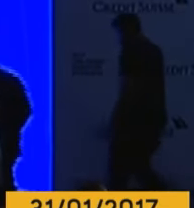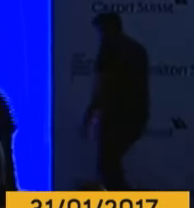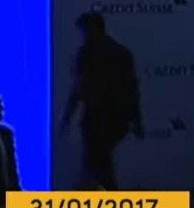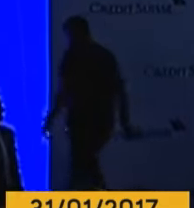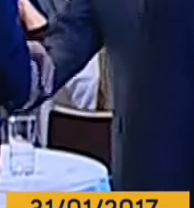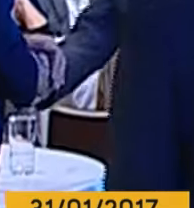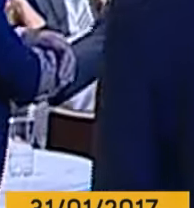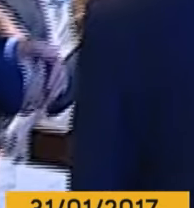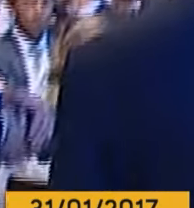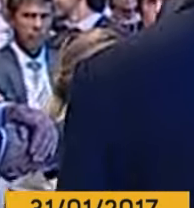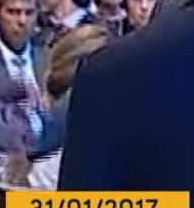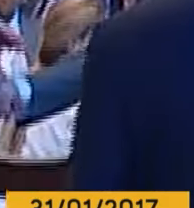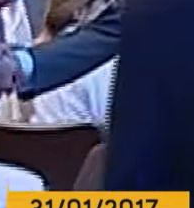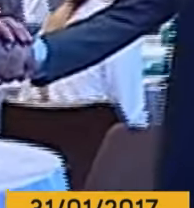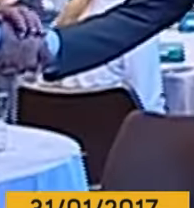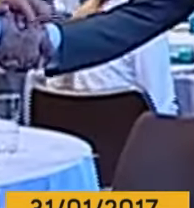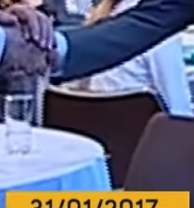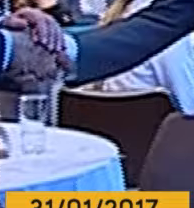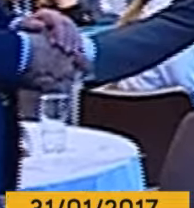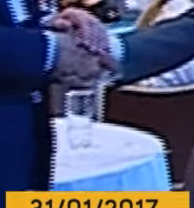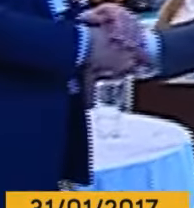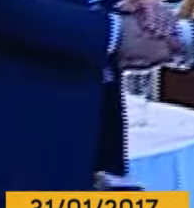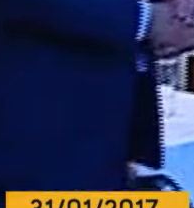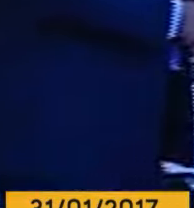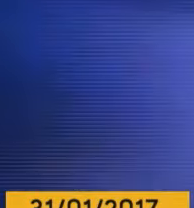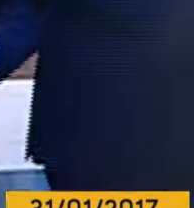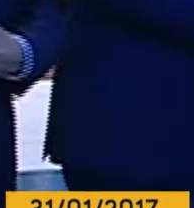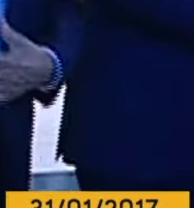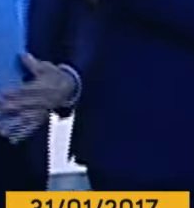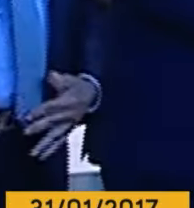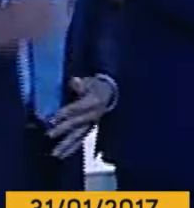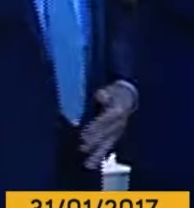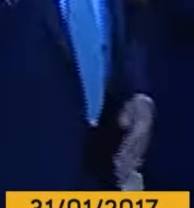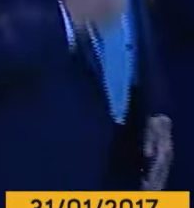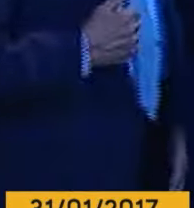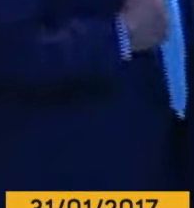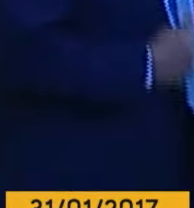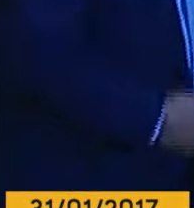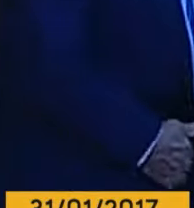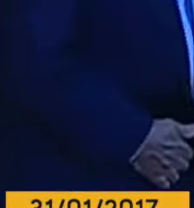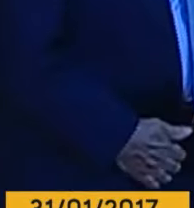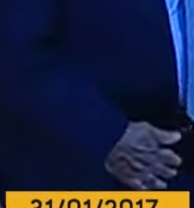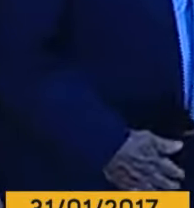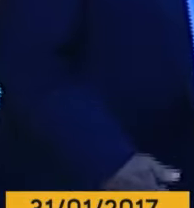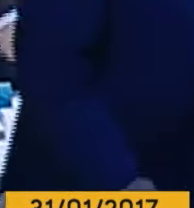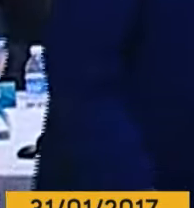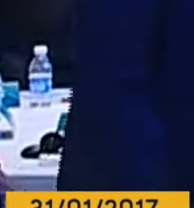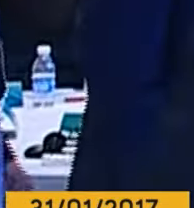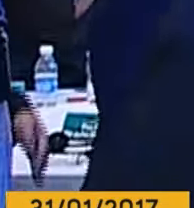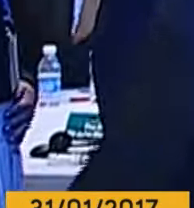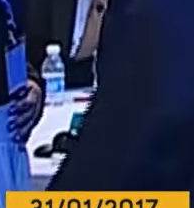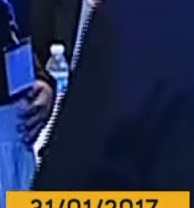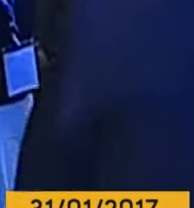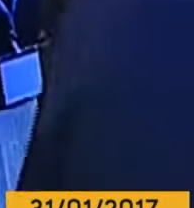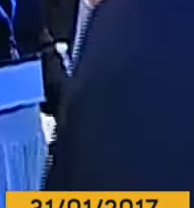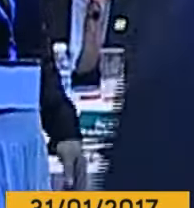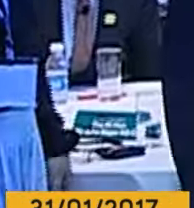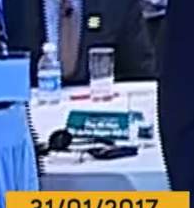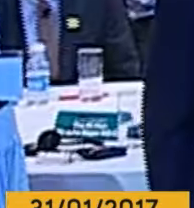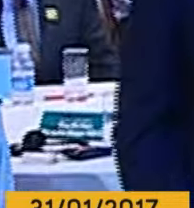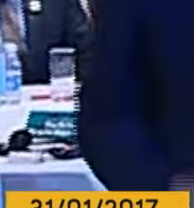na América Latina são imagens ao vivo nós estamos acompanhando aí o presidente Michel Temer que cumprimenta